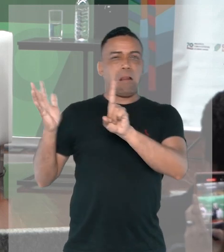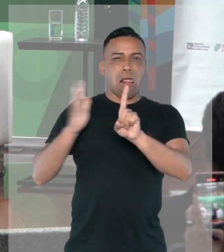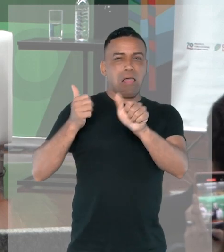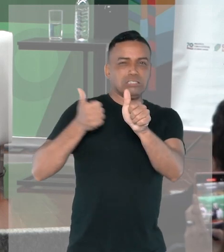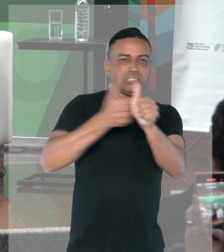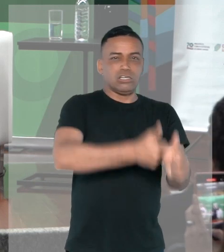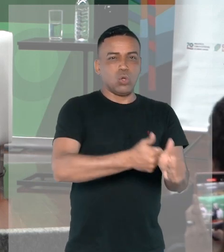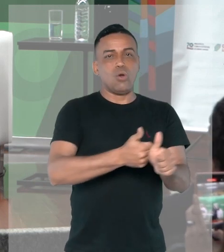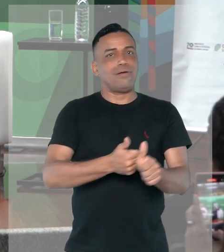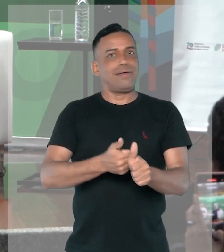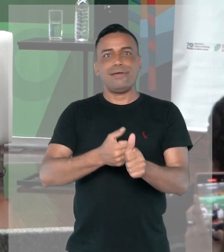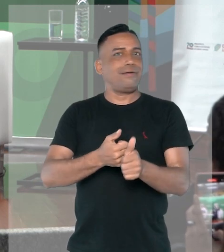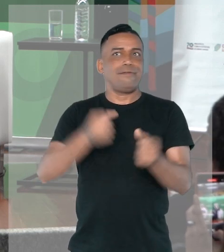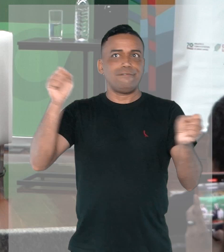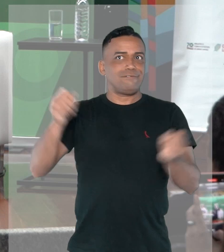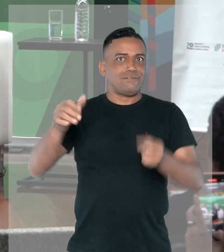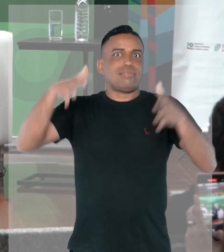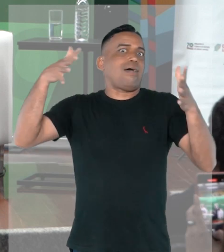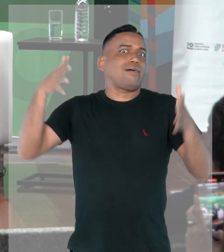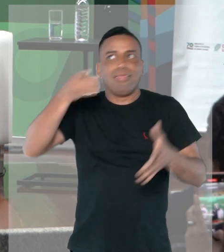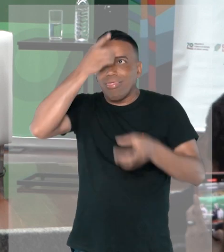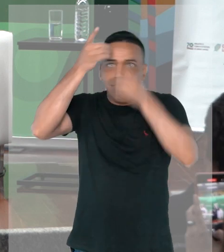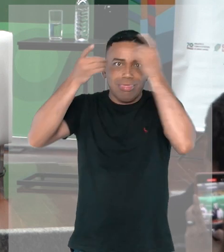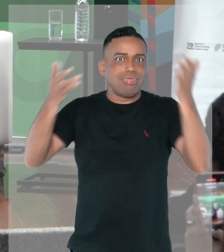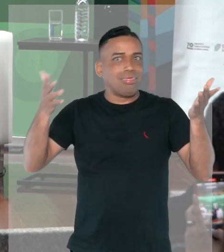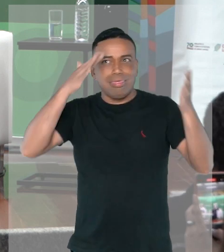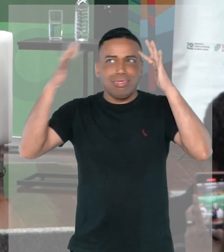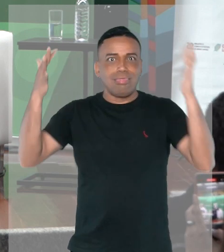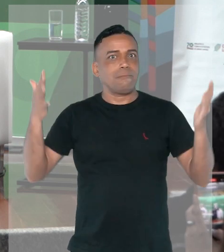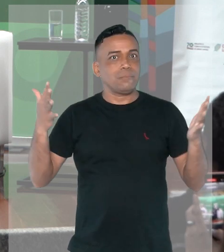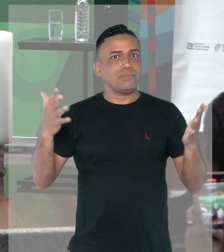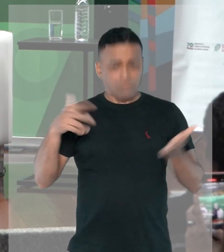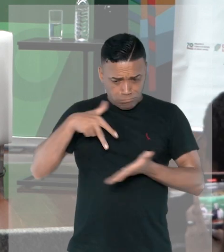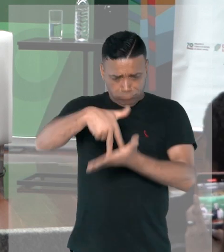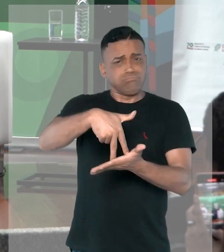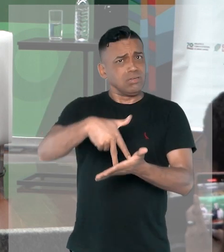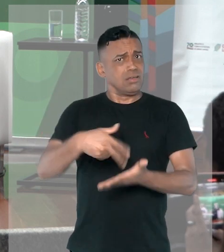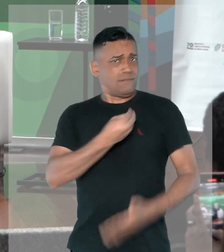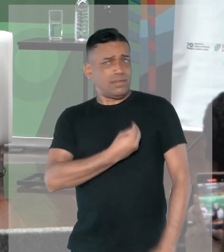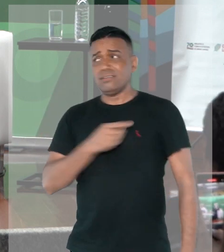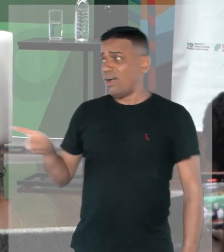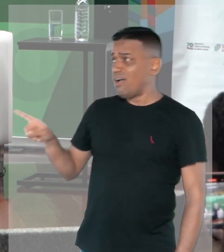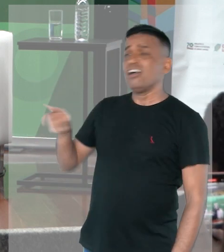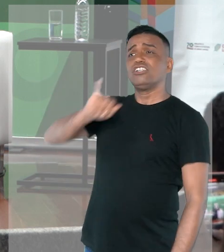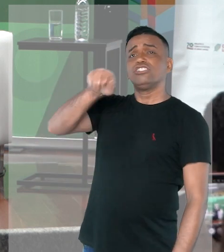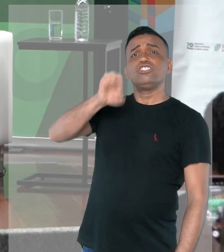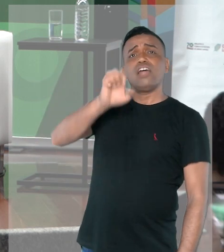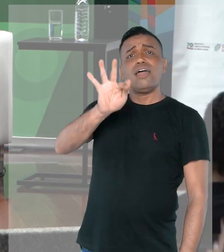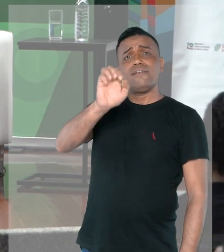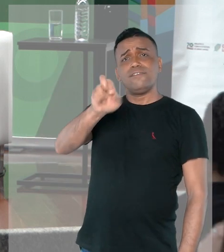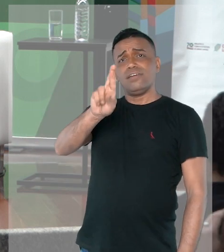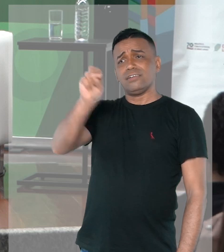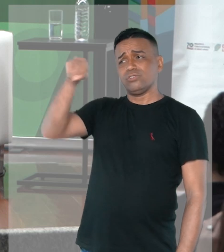É fantasia. Então, a gente tem que dar pé no chão, né? O que eu estou fazendo? Para que serve a vida? Por que o Jefferson está tão quieto aqui? Coitado,